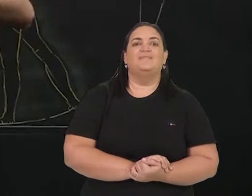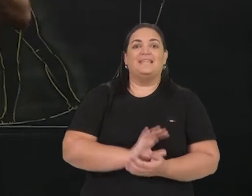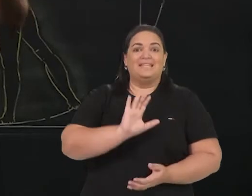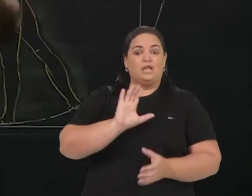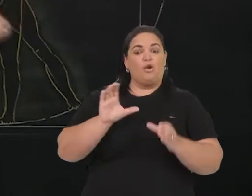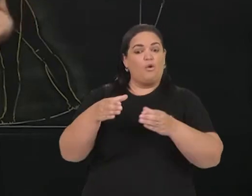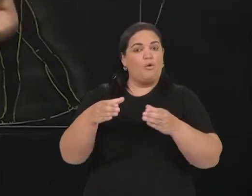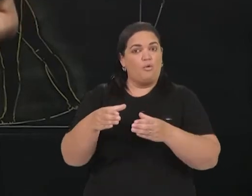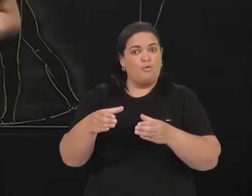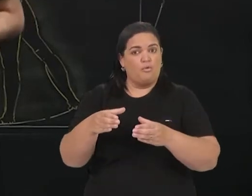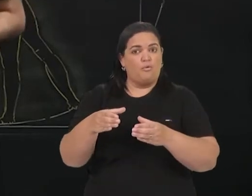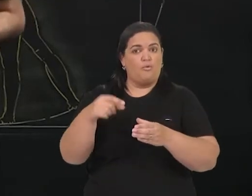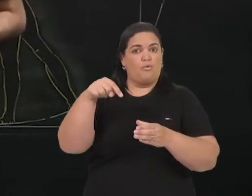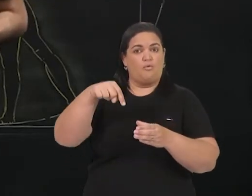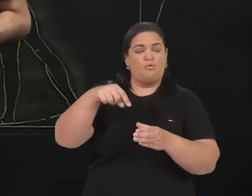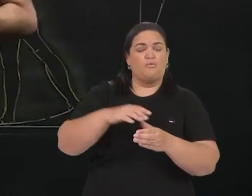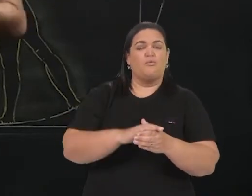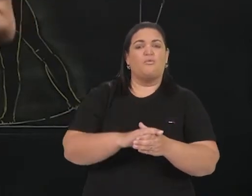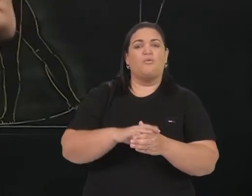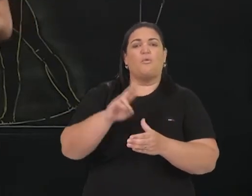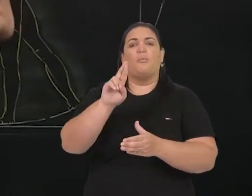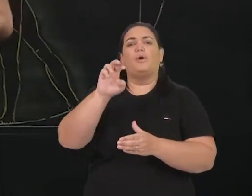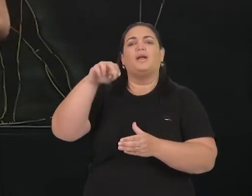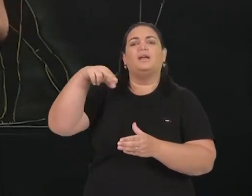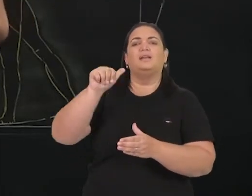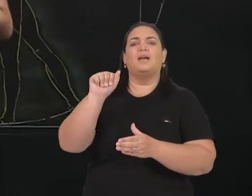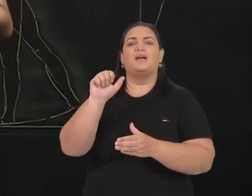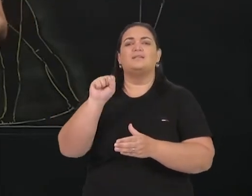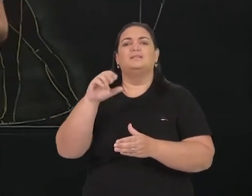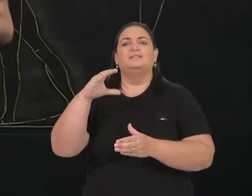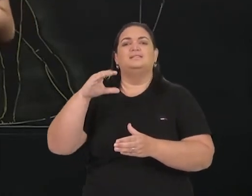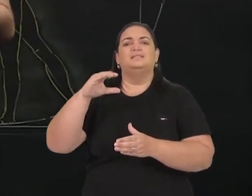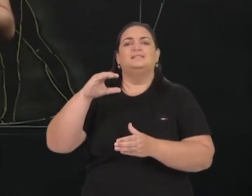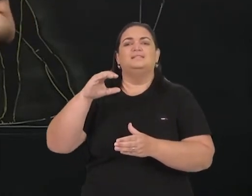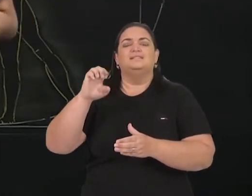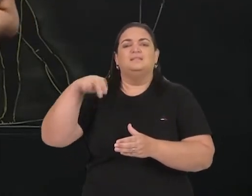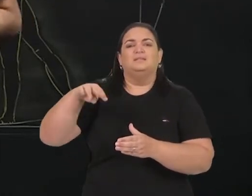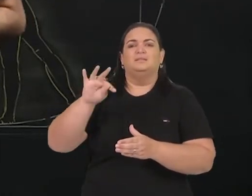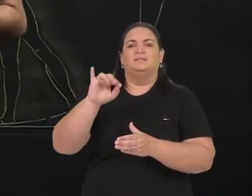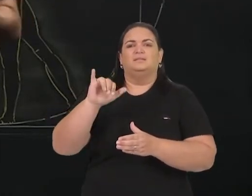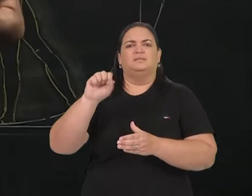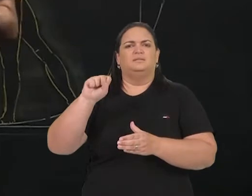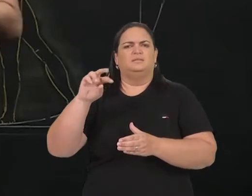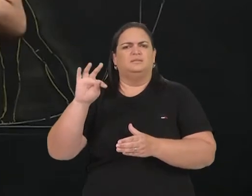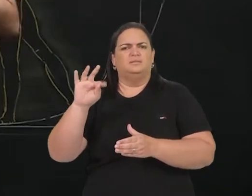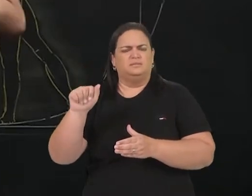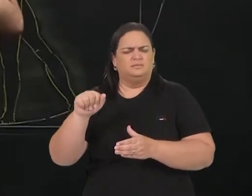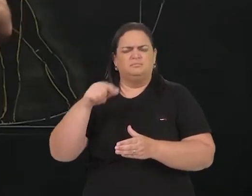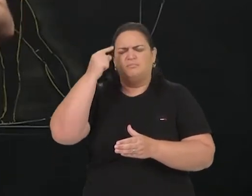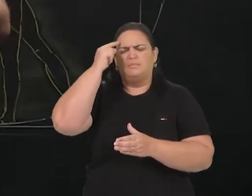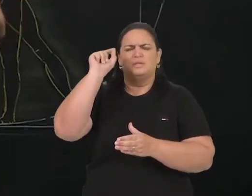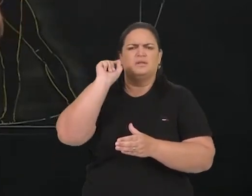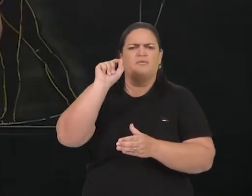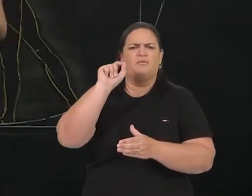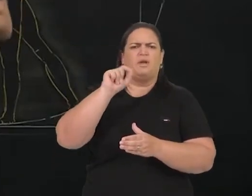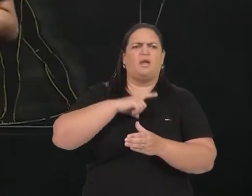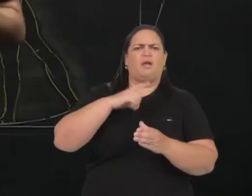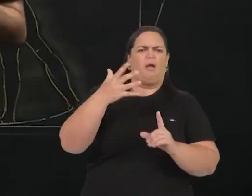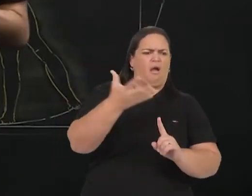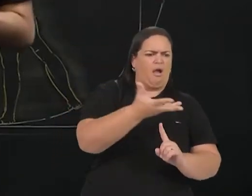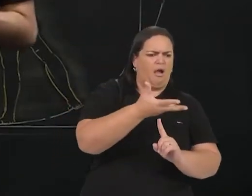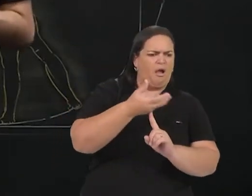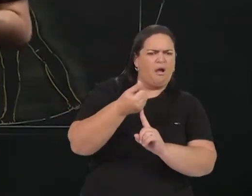grupo renascentista, o modelo de civilização, de cultura e de arte, por eles querido, ou seja, que eles queriam